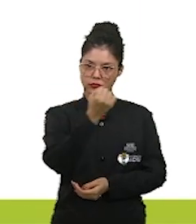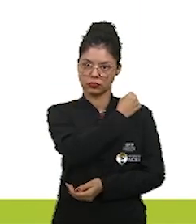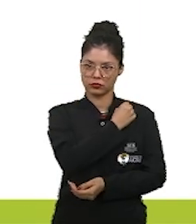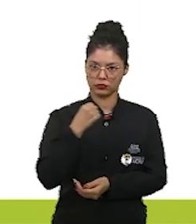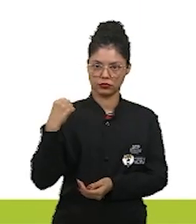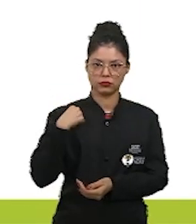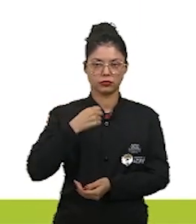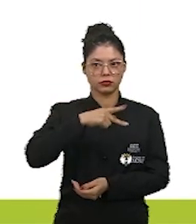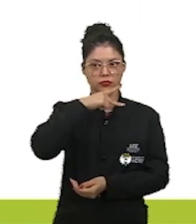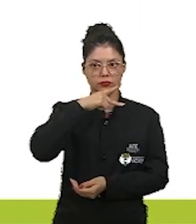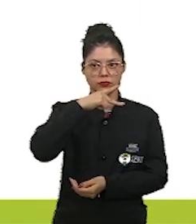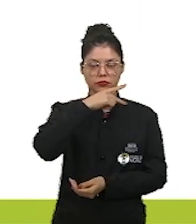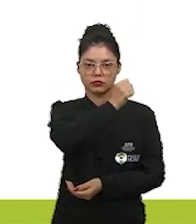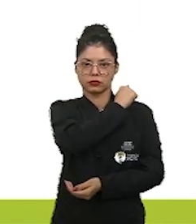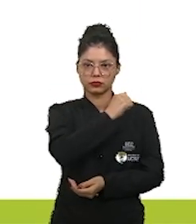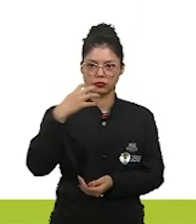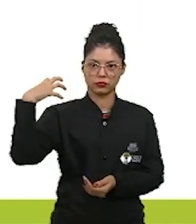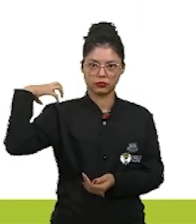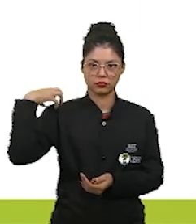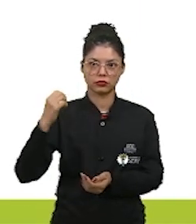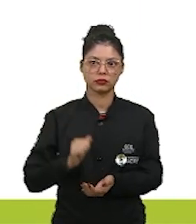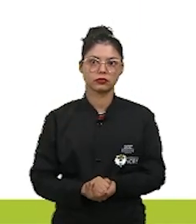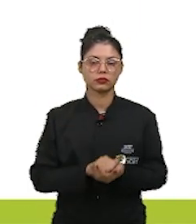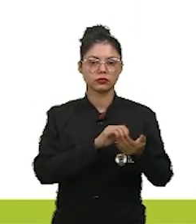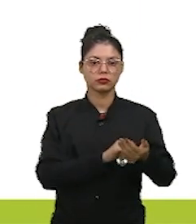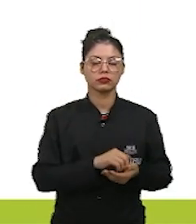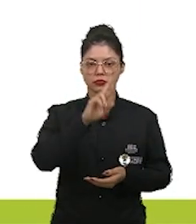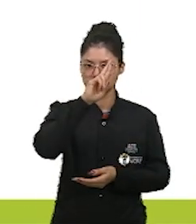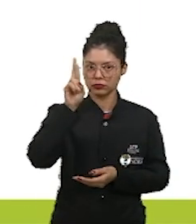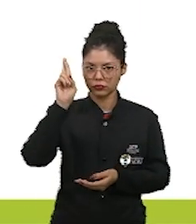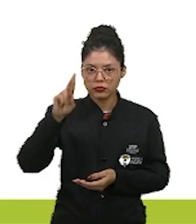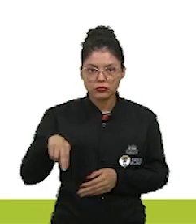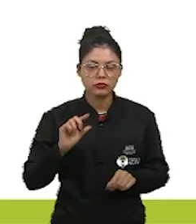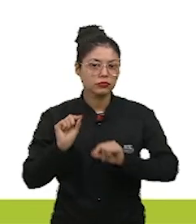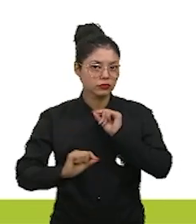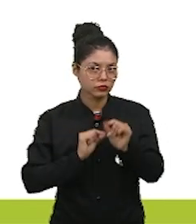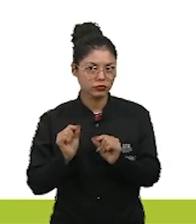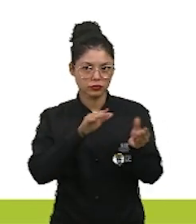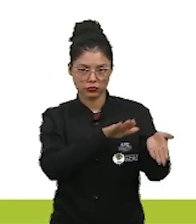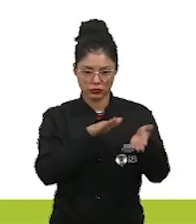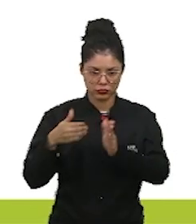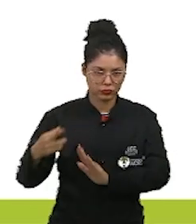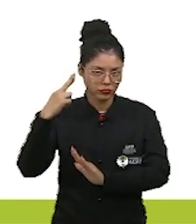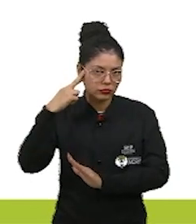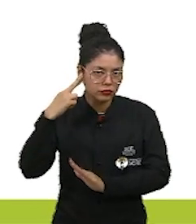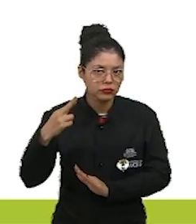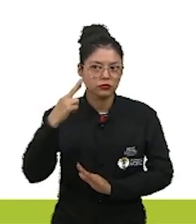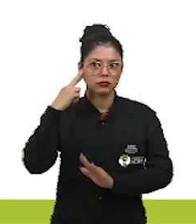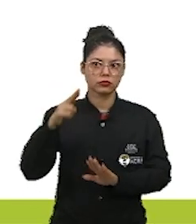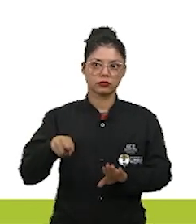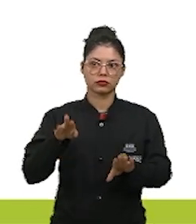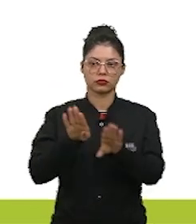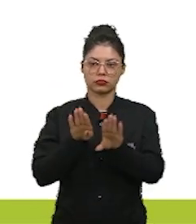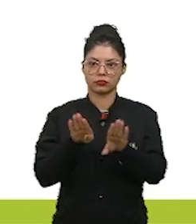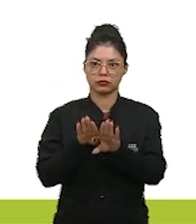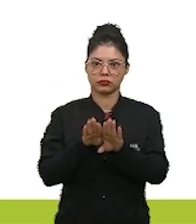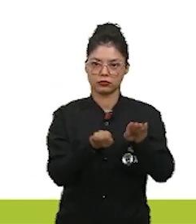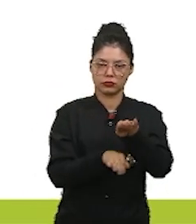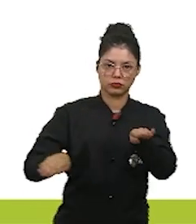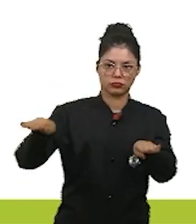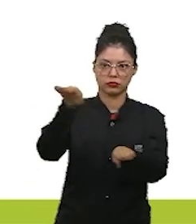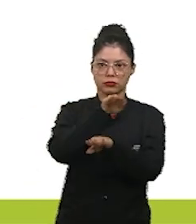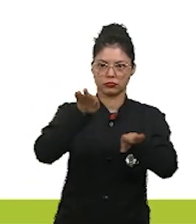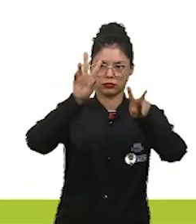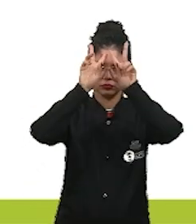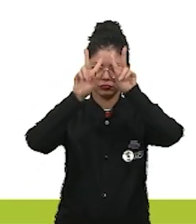para Sócrates, Platão e Aristóteles, a razão é a parte mais nobre e elevada da